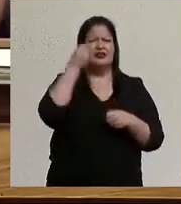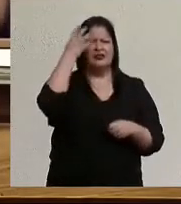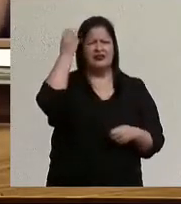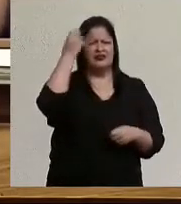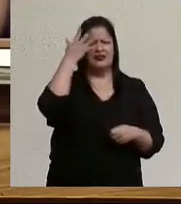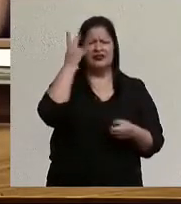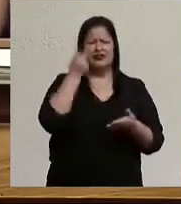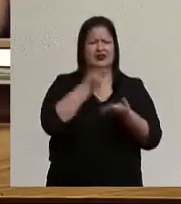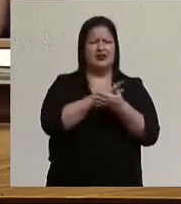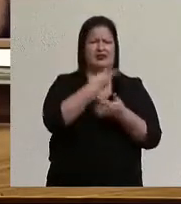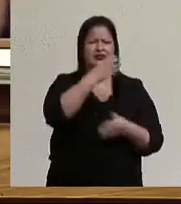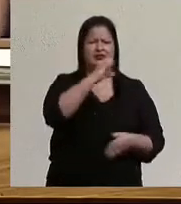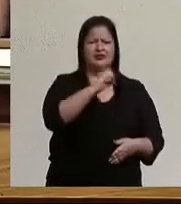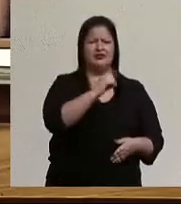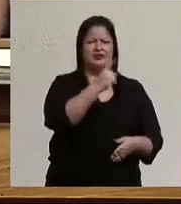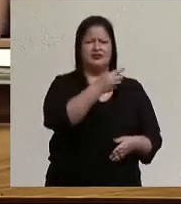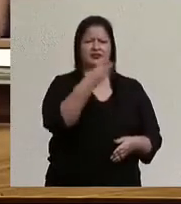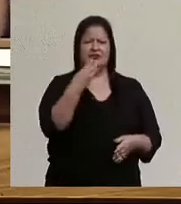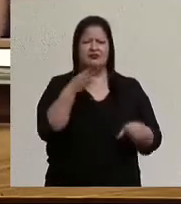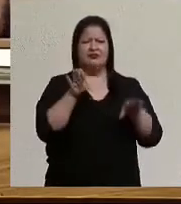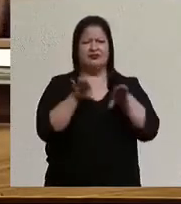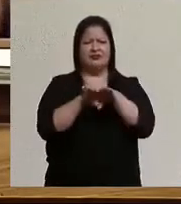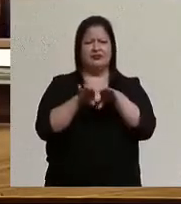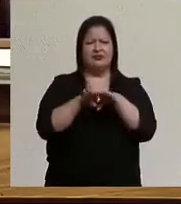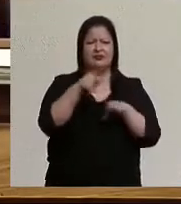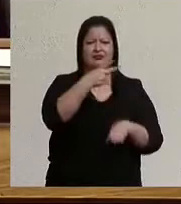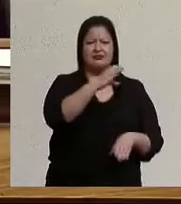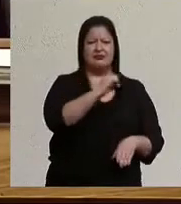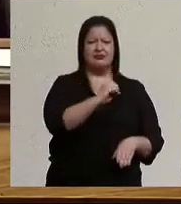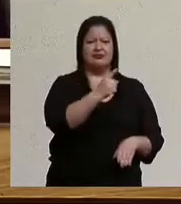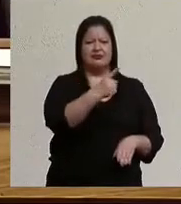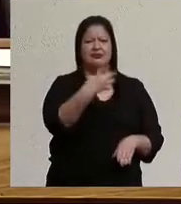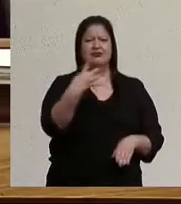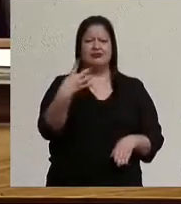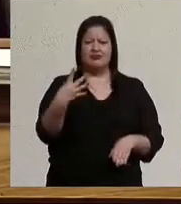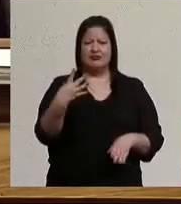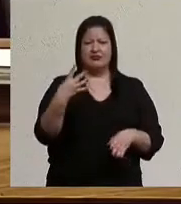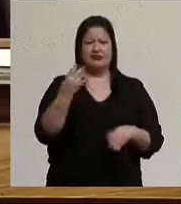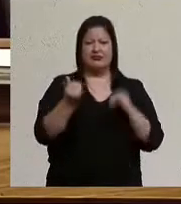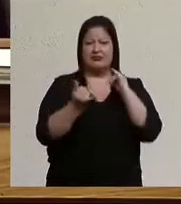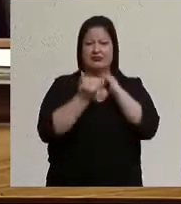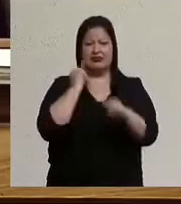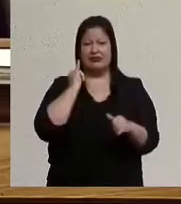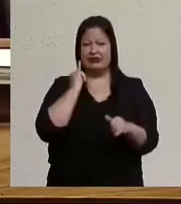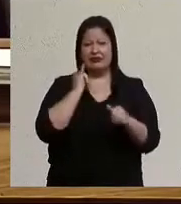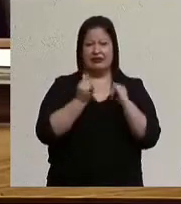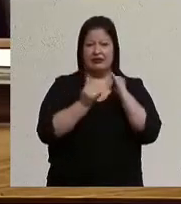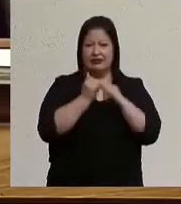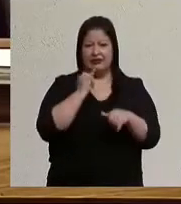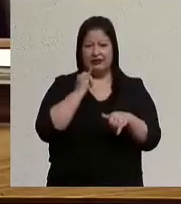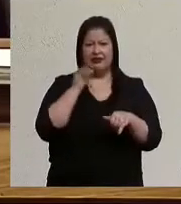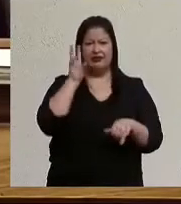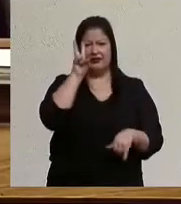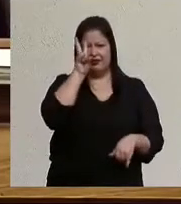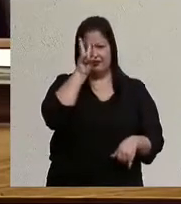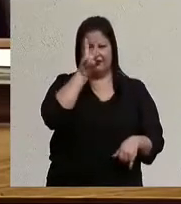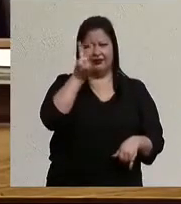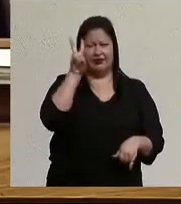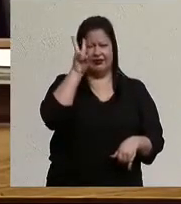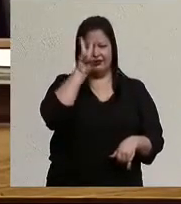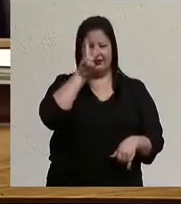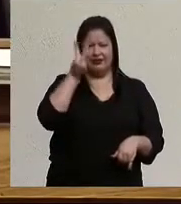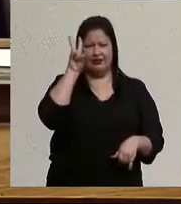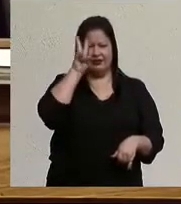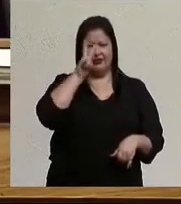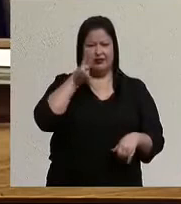se eu tiver errada 2013 ou 2014 aconteceu um episódio parecido também eu me lembro que